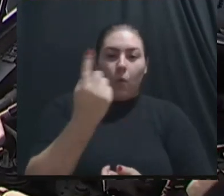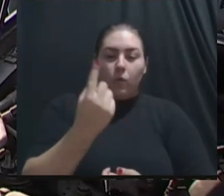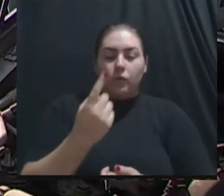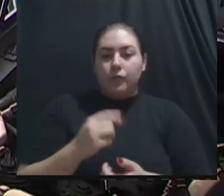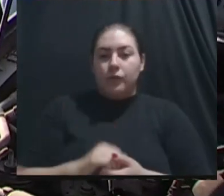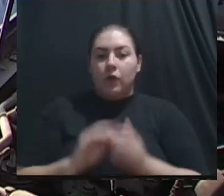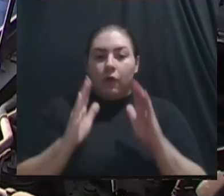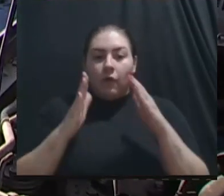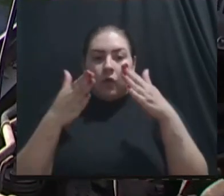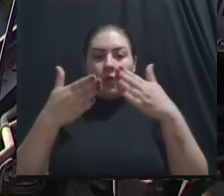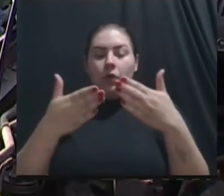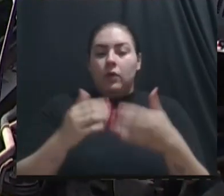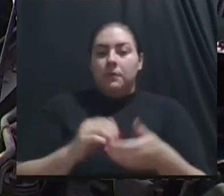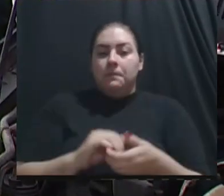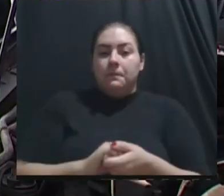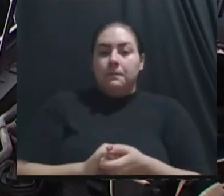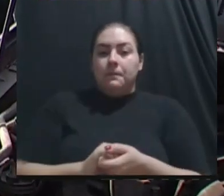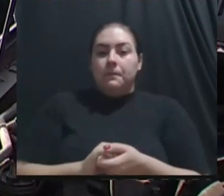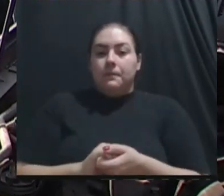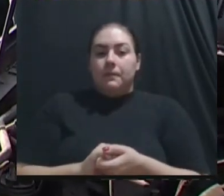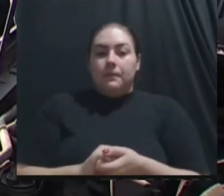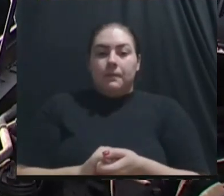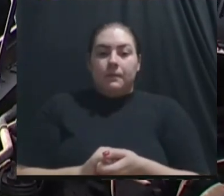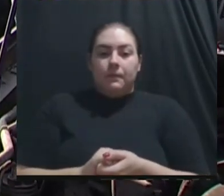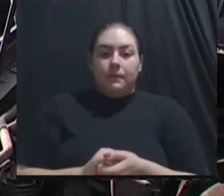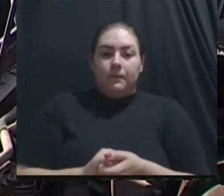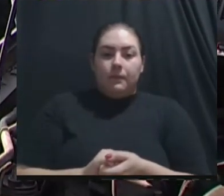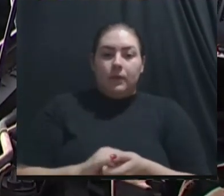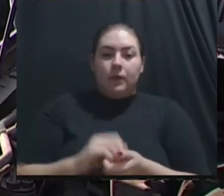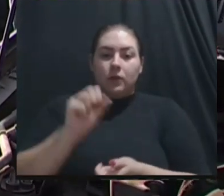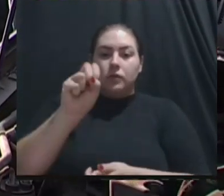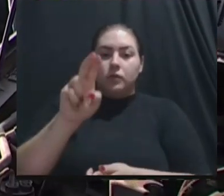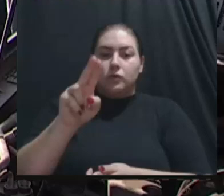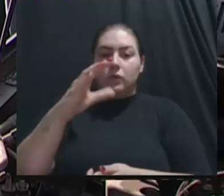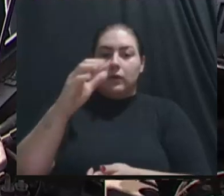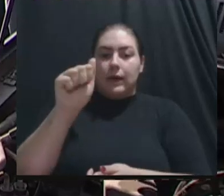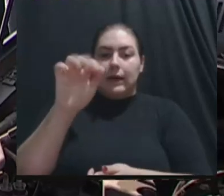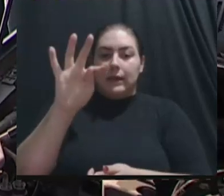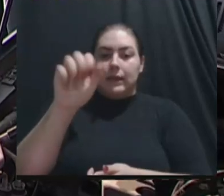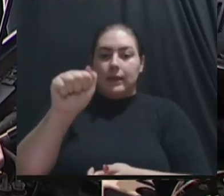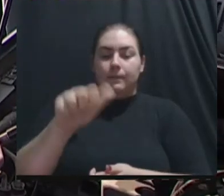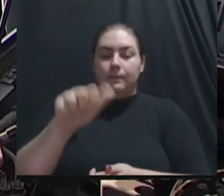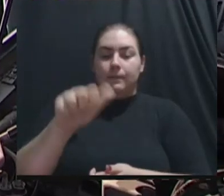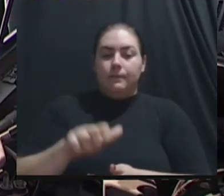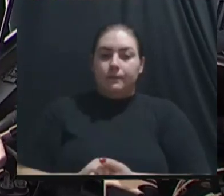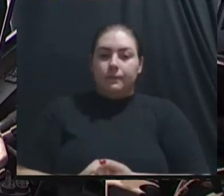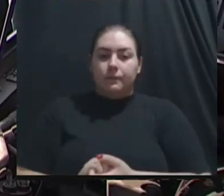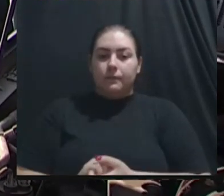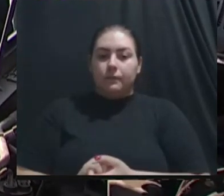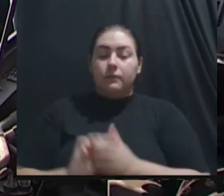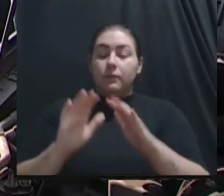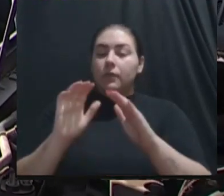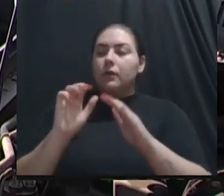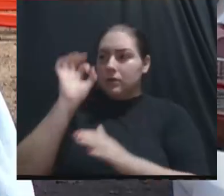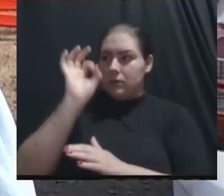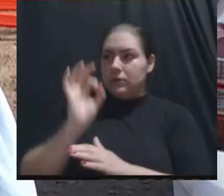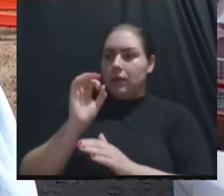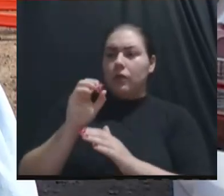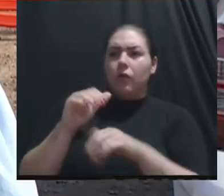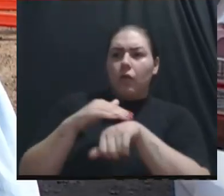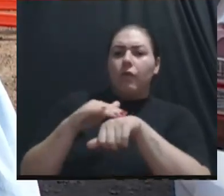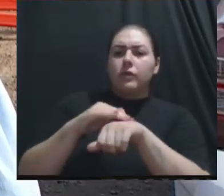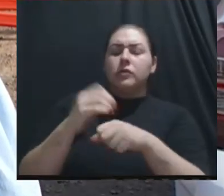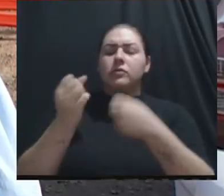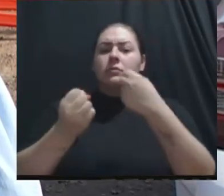e prensa dos veículos inservíveis. Certo, agora vamos falar um pouquinho sobre os veículos, né? Como que eles